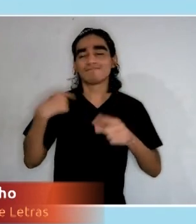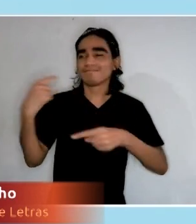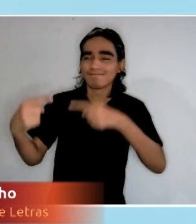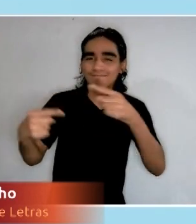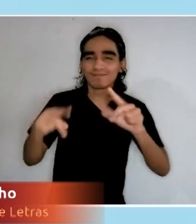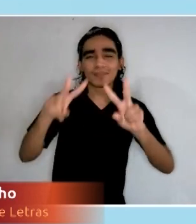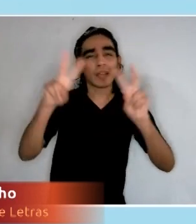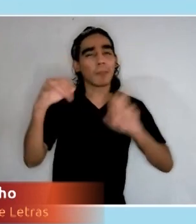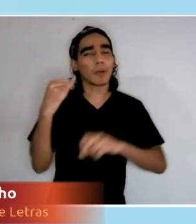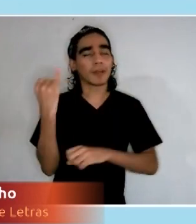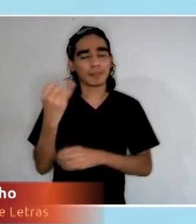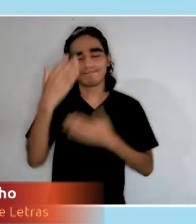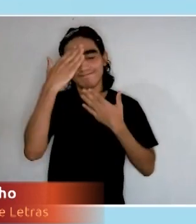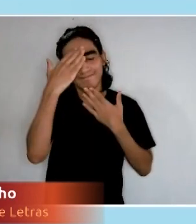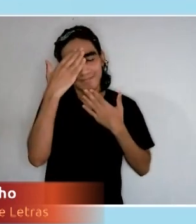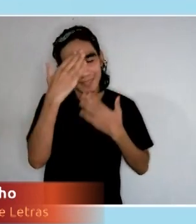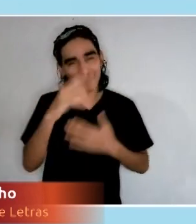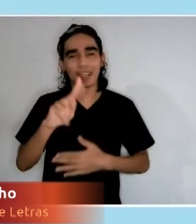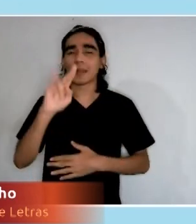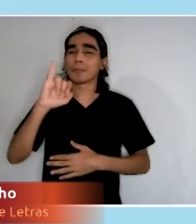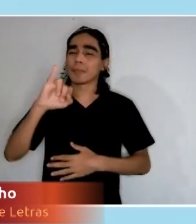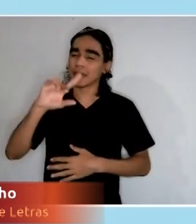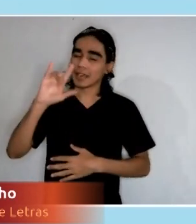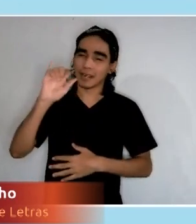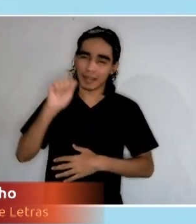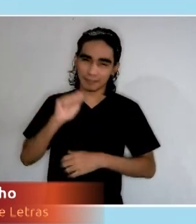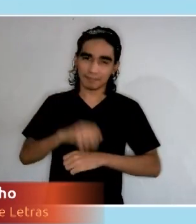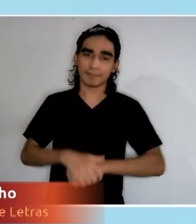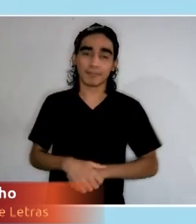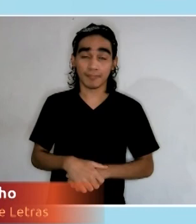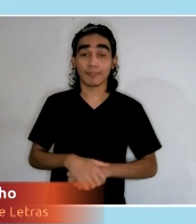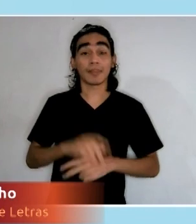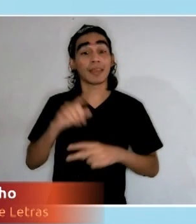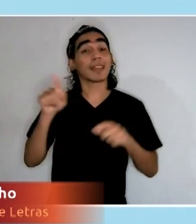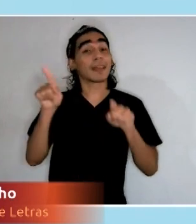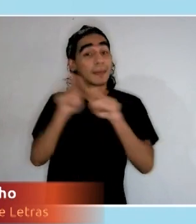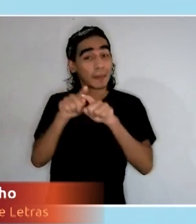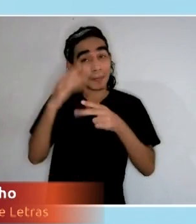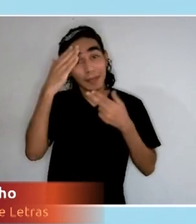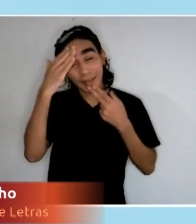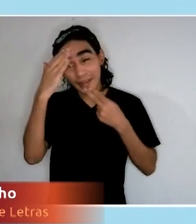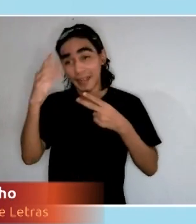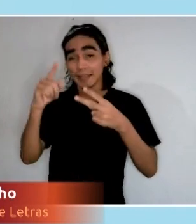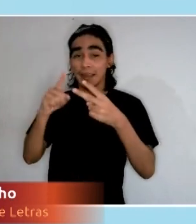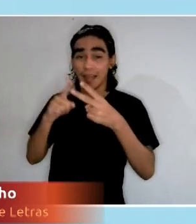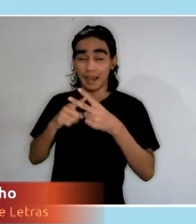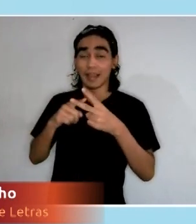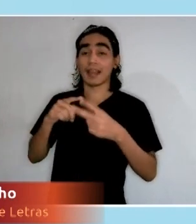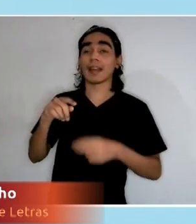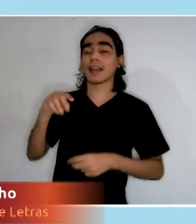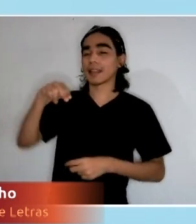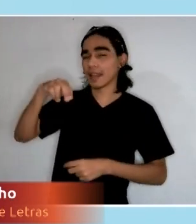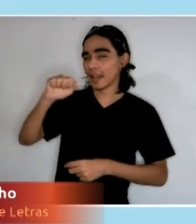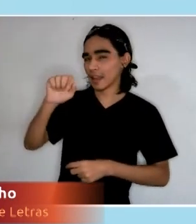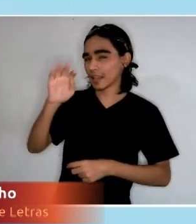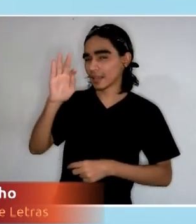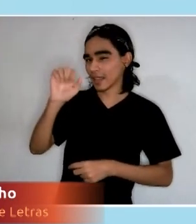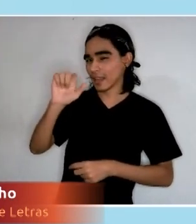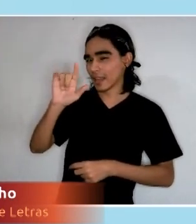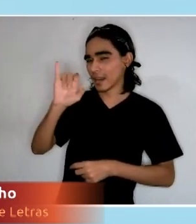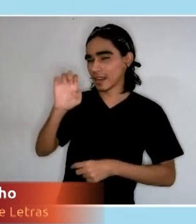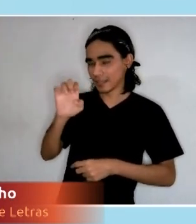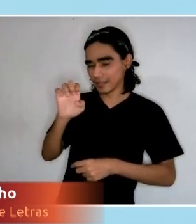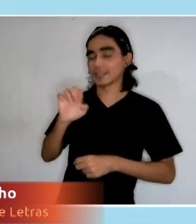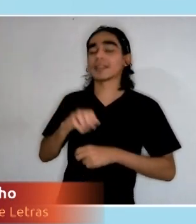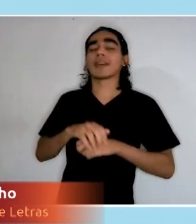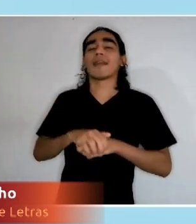importantes, estaremos lá. Muito obrigado, Camila. Obrigada. Muito obrigada também, Nathalie Began, pela sua presença. Uma grande honra também